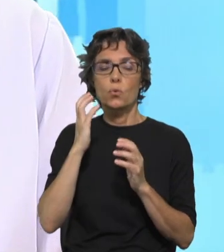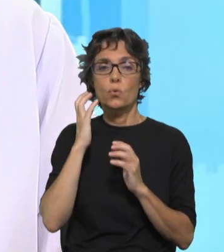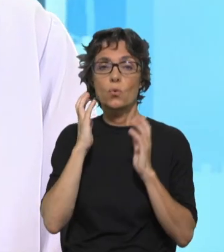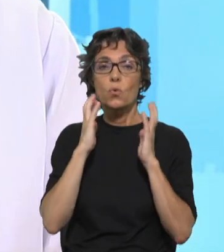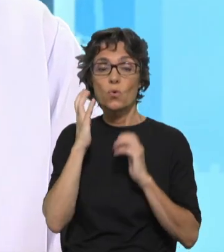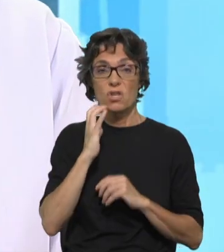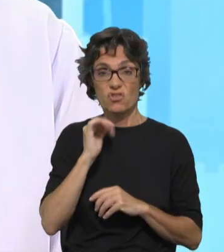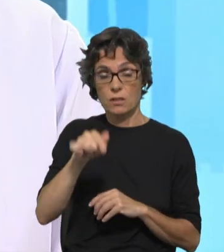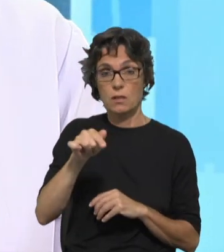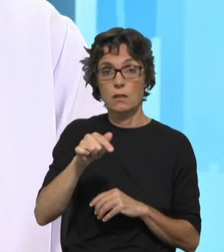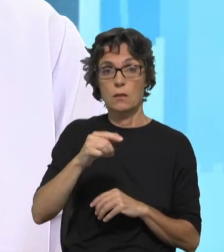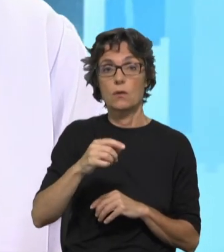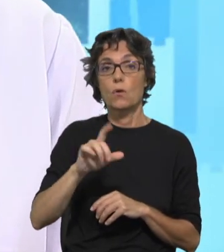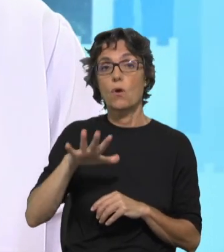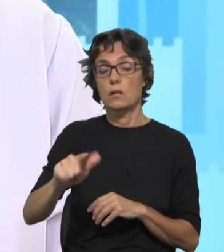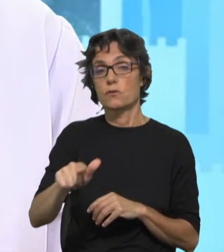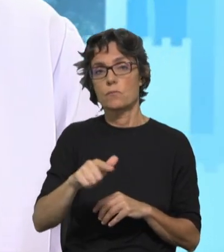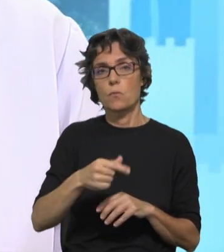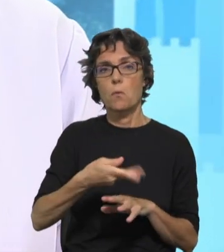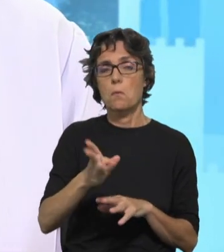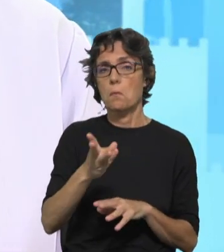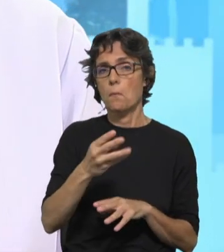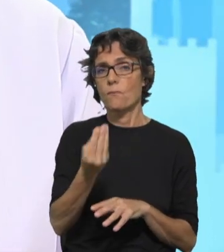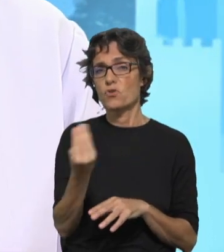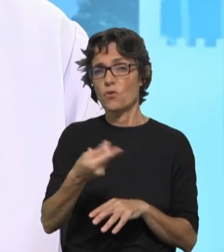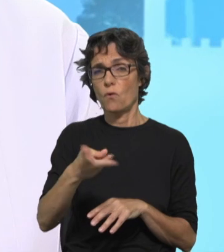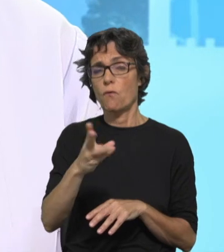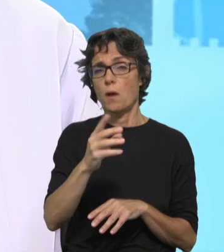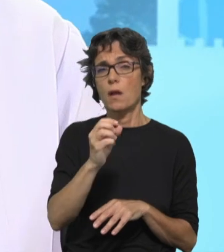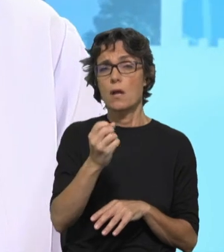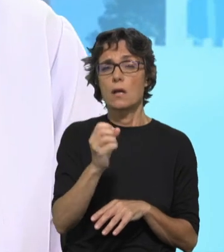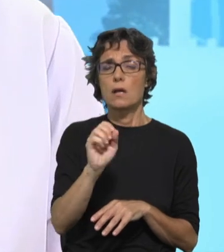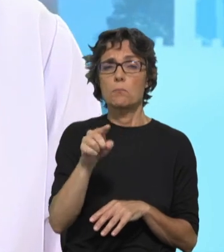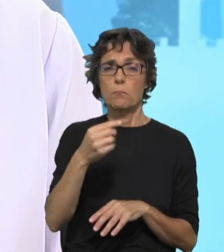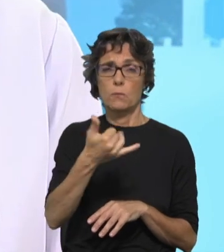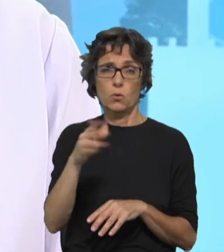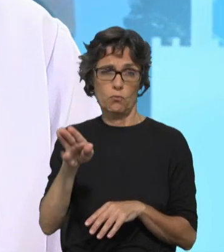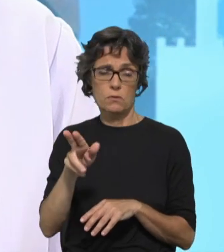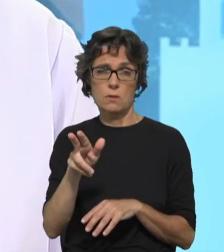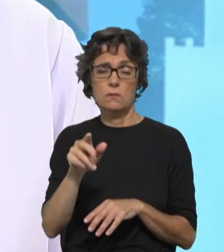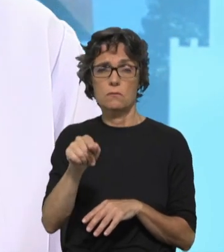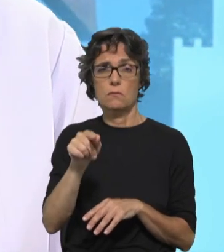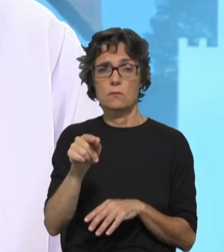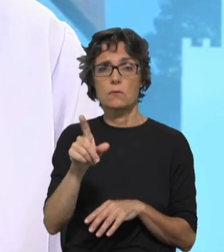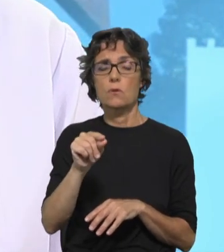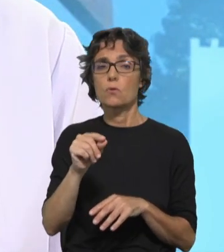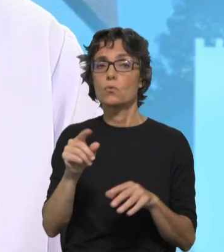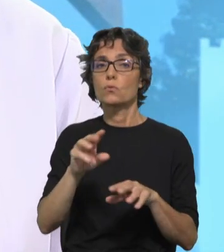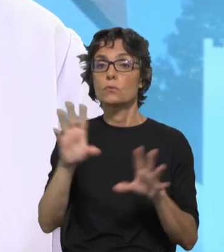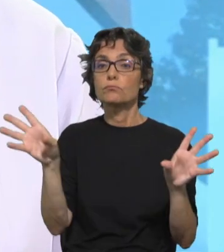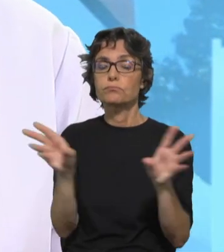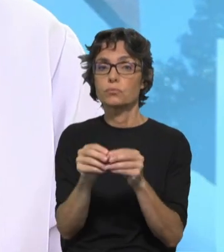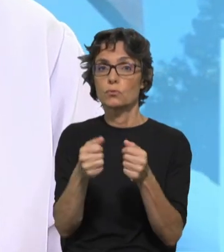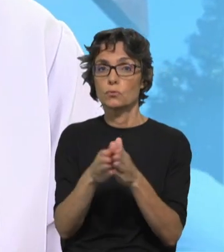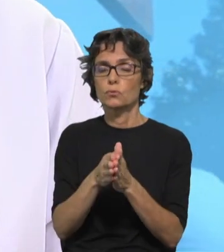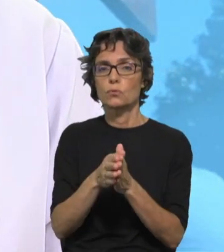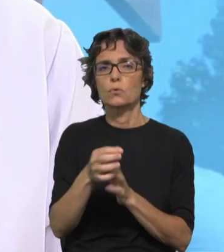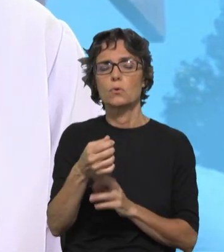jovens, vindos da família dominicana e também outros ligados que pediram, mas ao total na congregação iremos acolher à volta